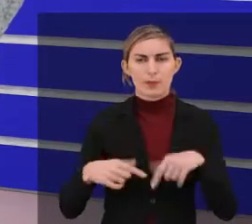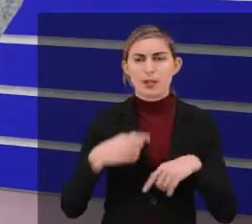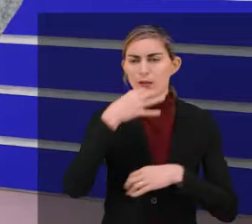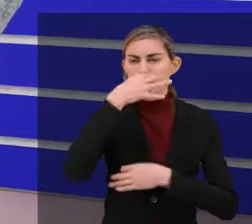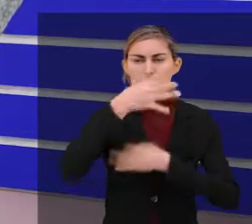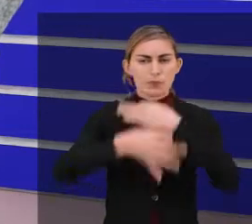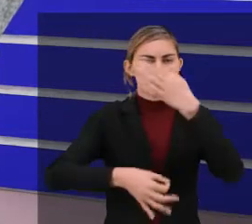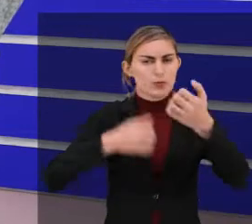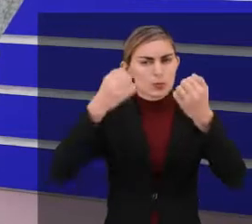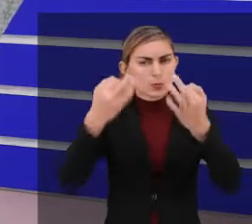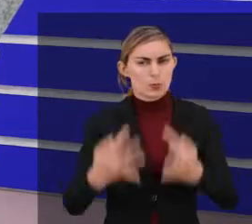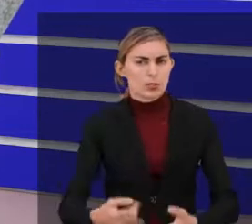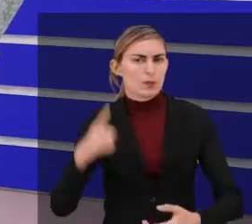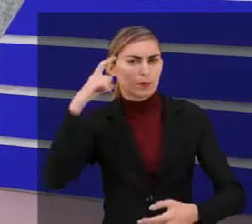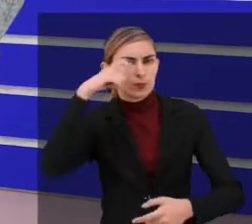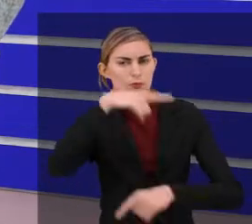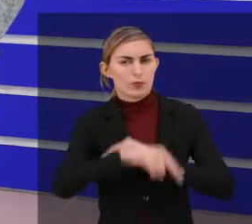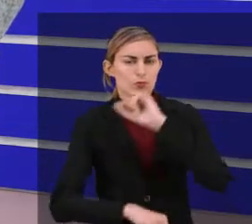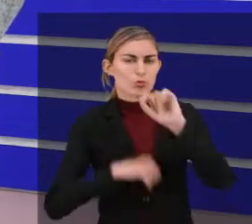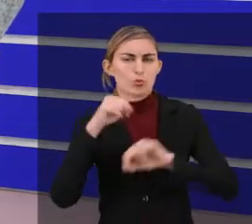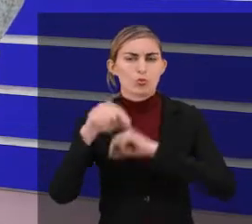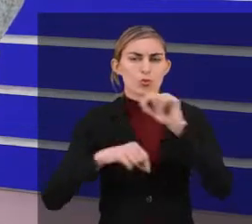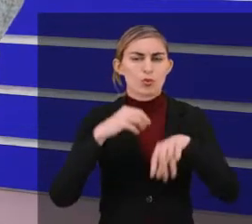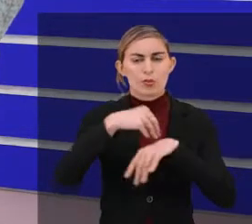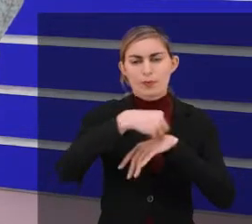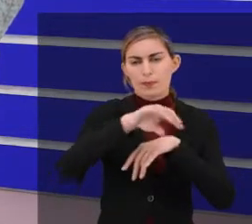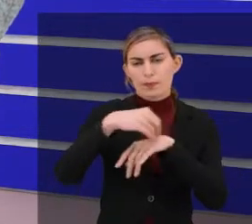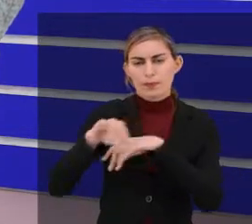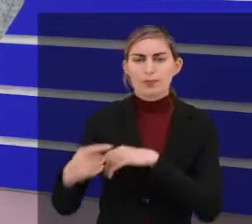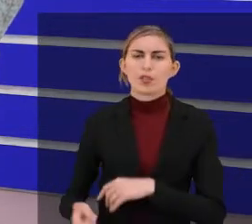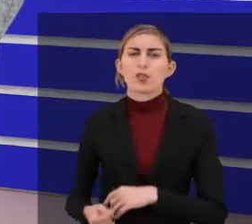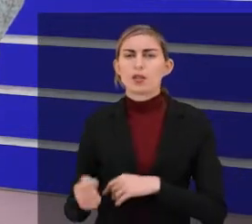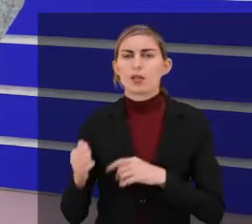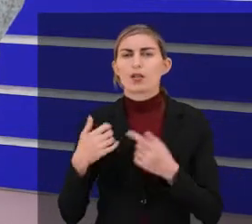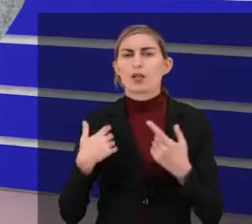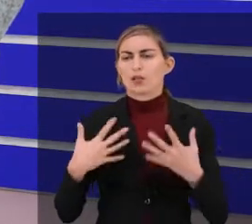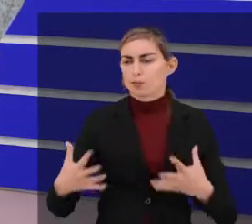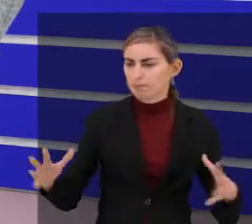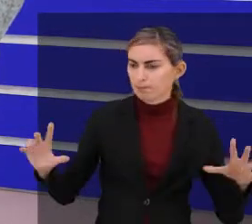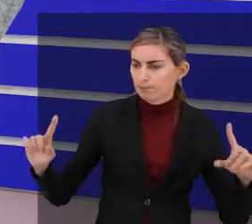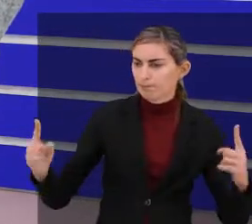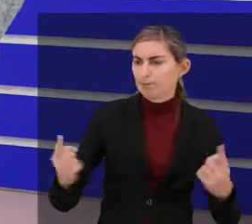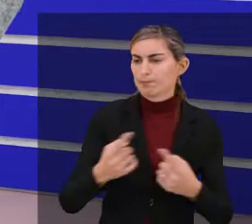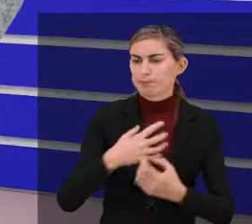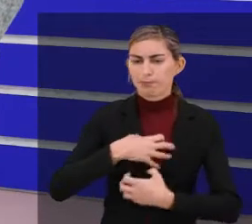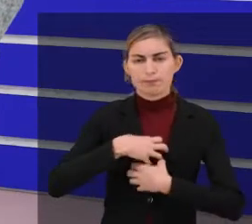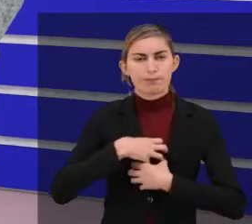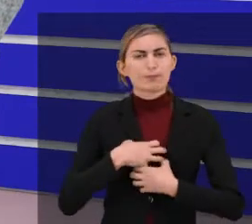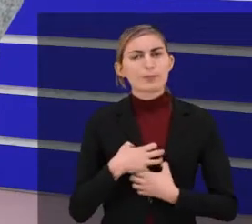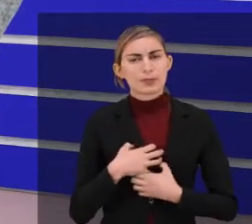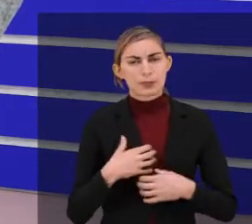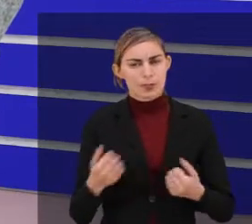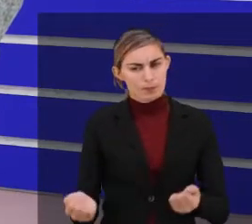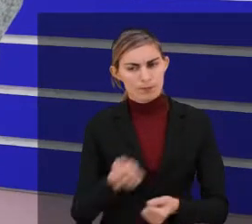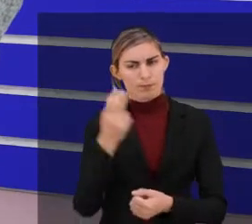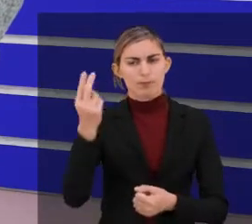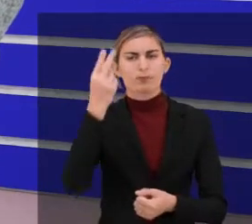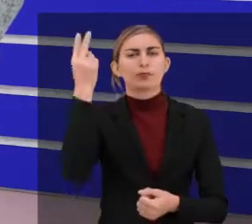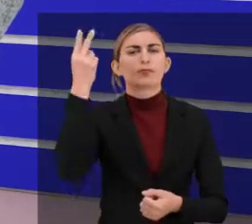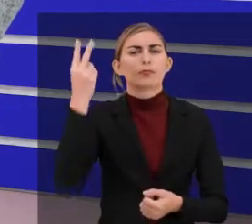suas dificuldades, e ali a gente tinha aquele acolhimento e a gente se sentia muito